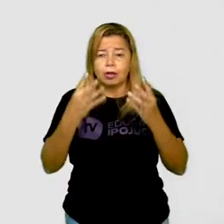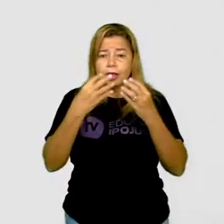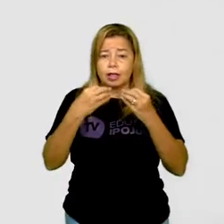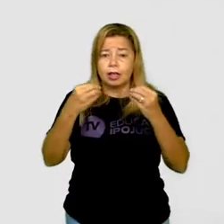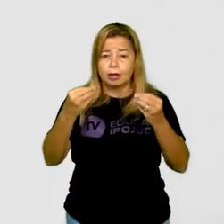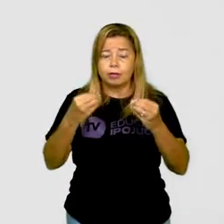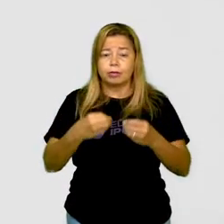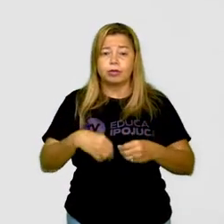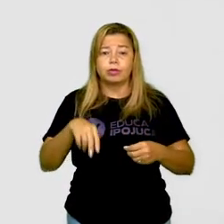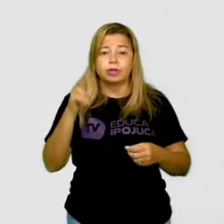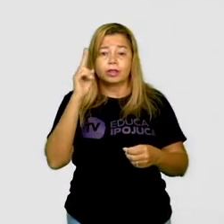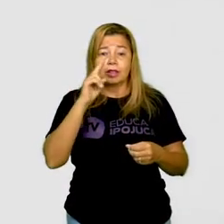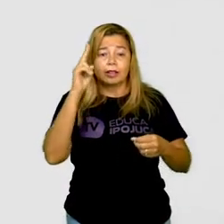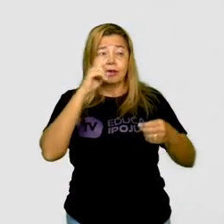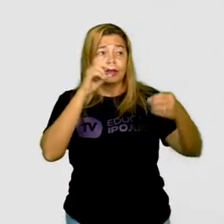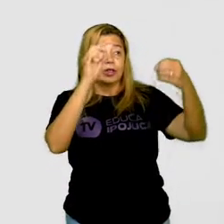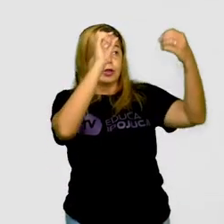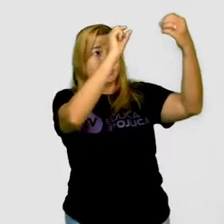uma parreira,